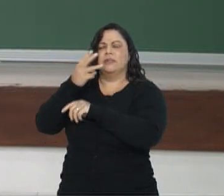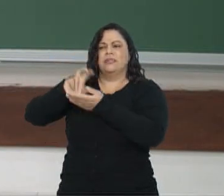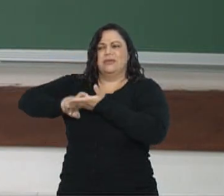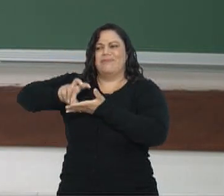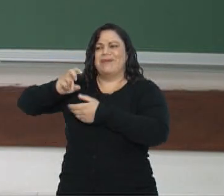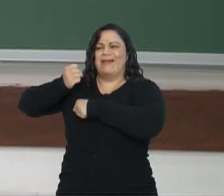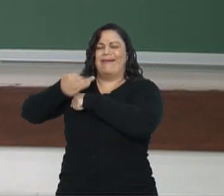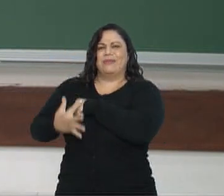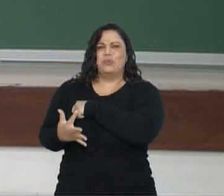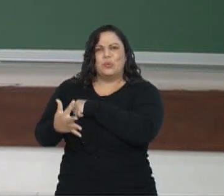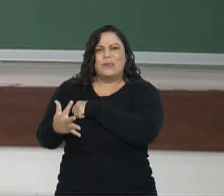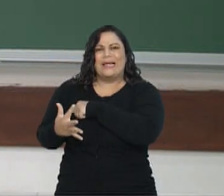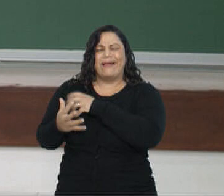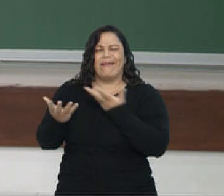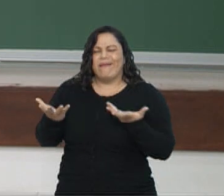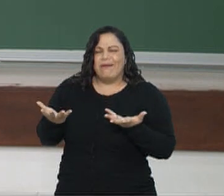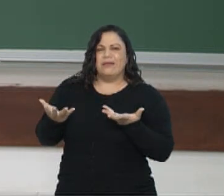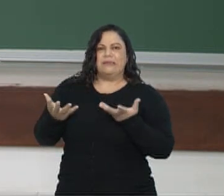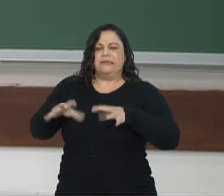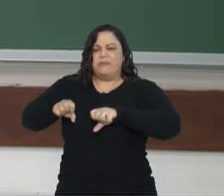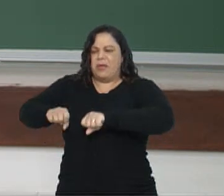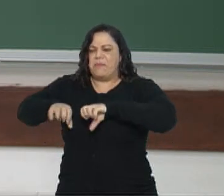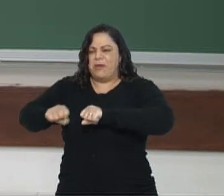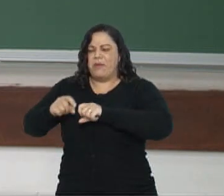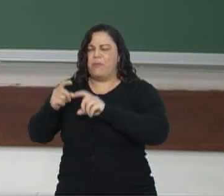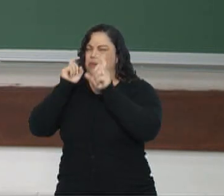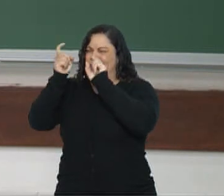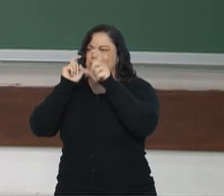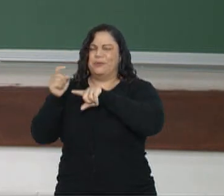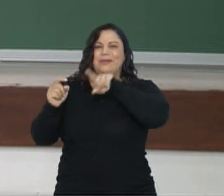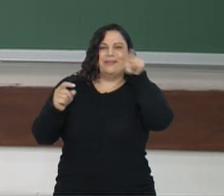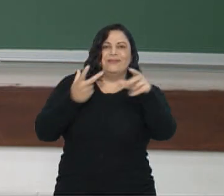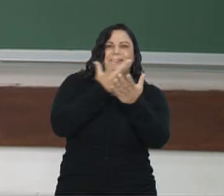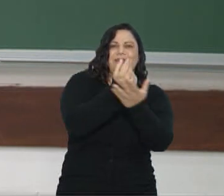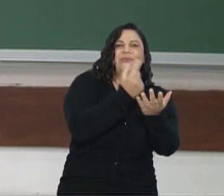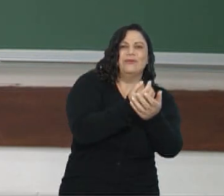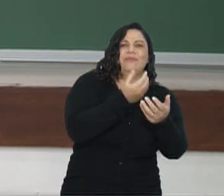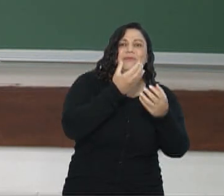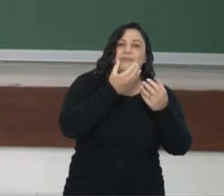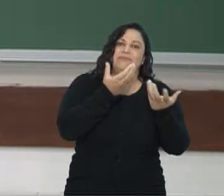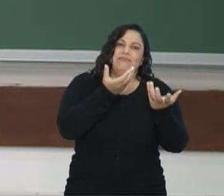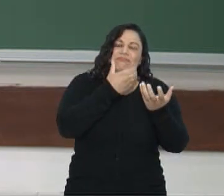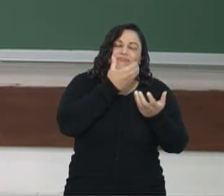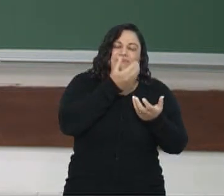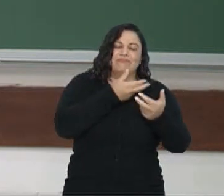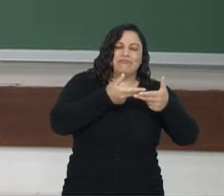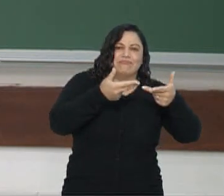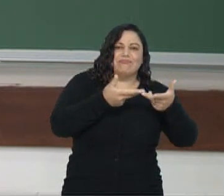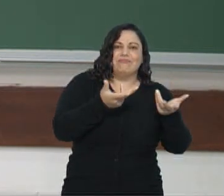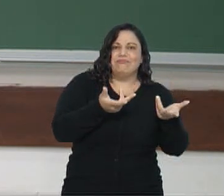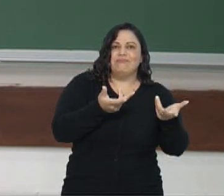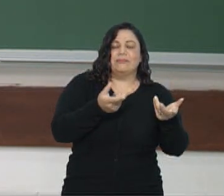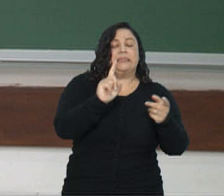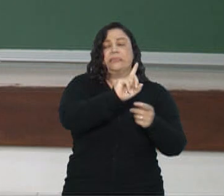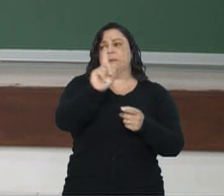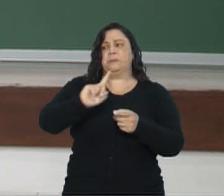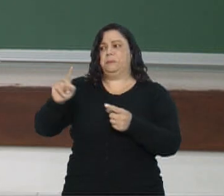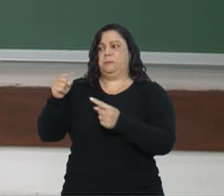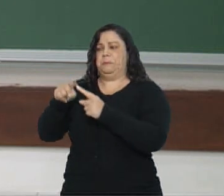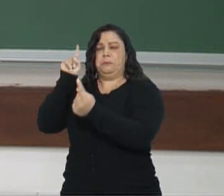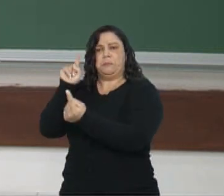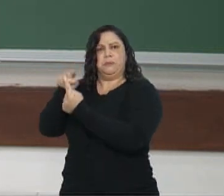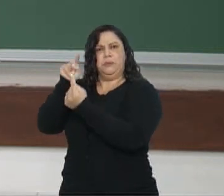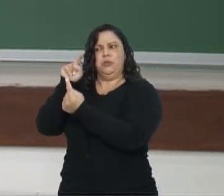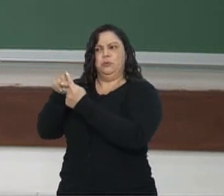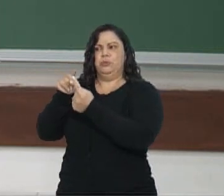7 horas da manhã? Porque ele estava preocupado em você ter um pão quentinho? Não, porque o padeiro quer ganhar dinheiro para algum objetivo dele, numa